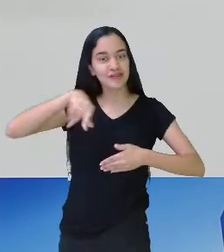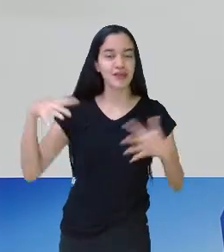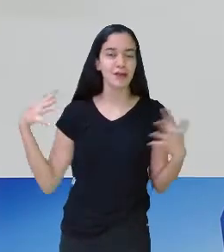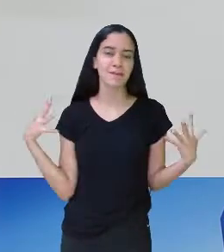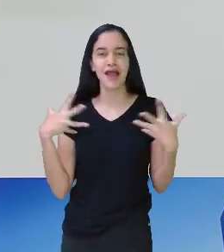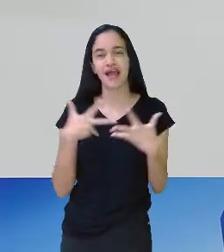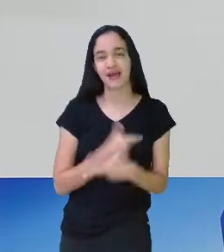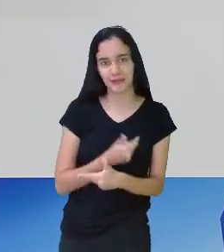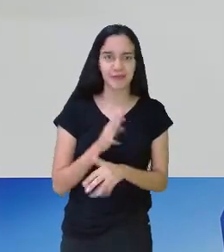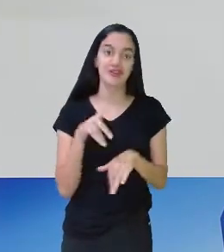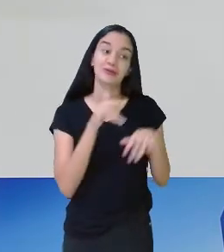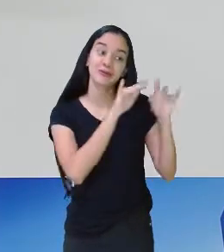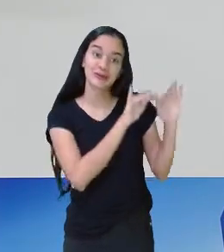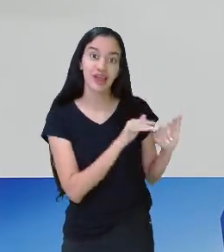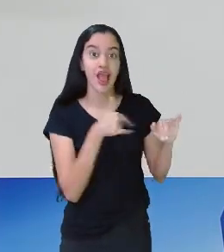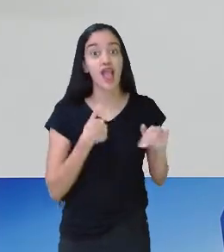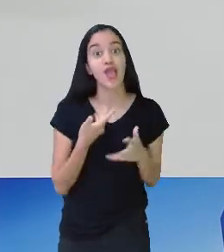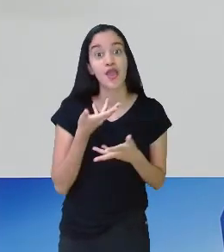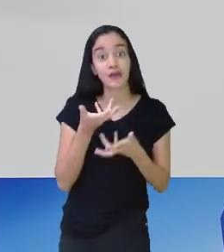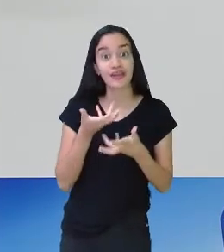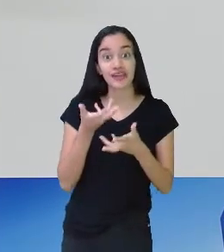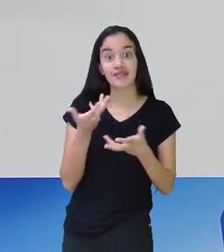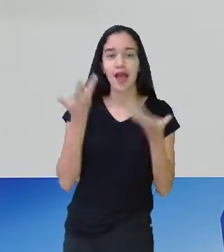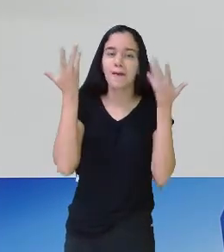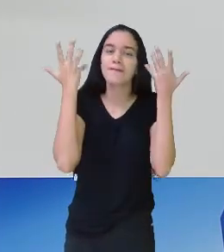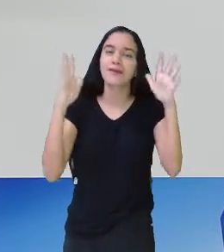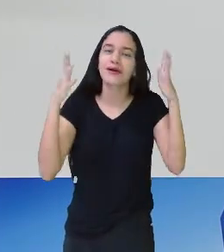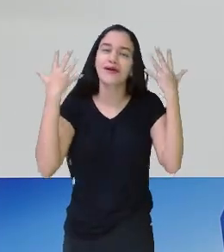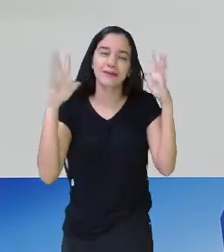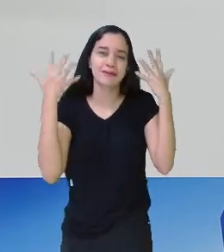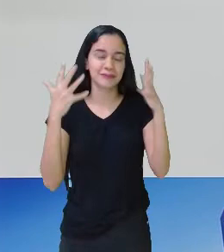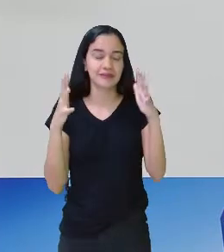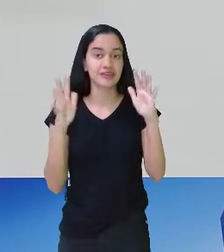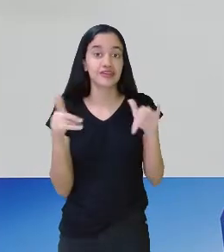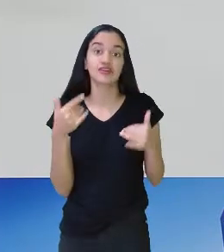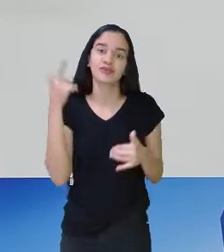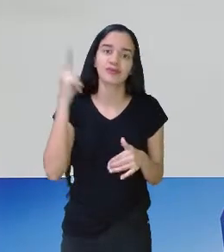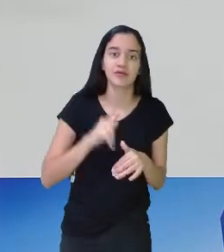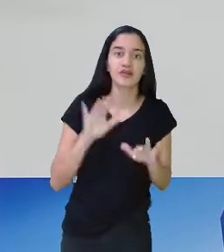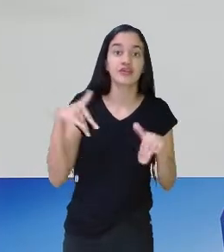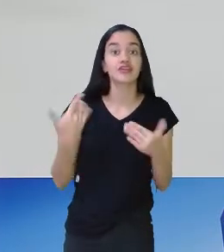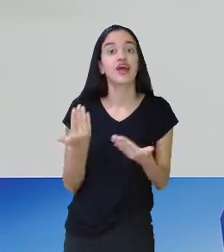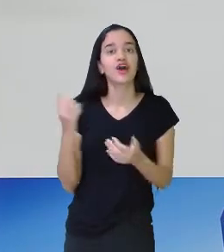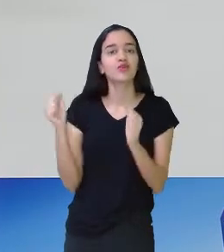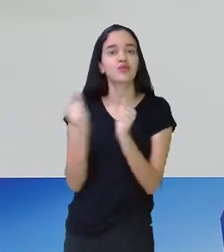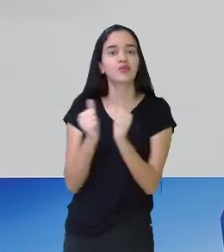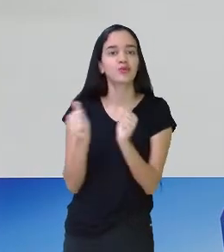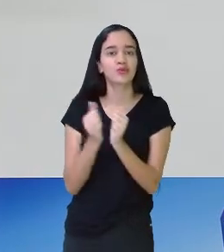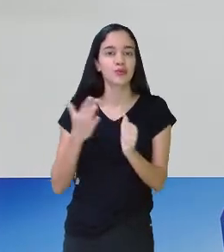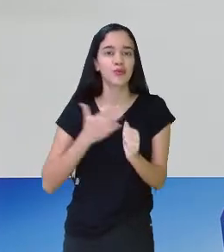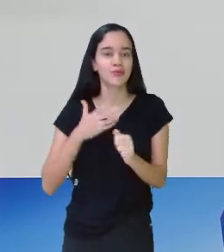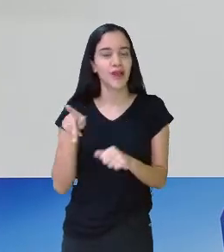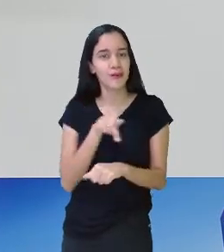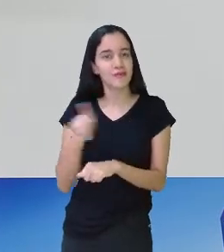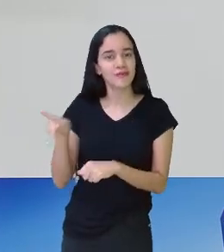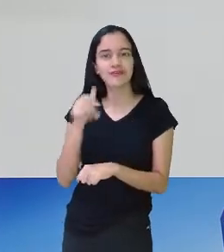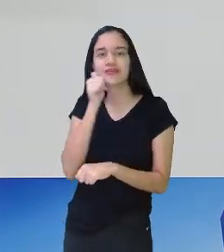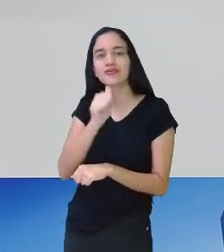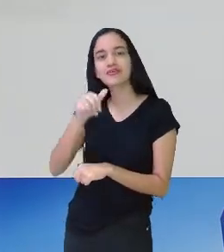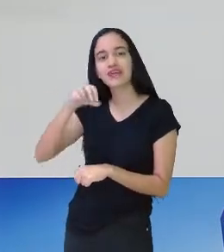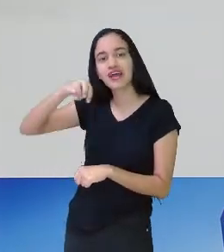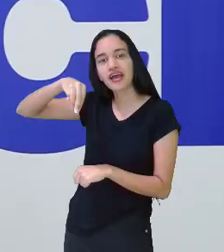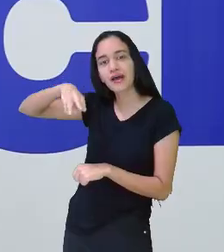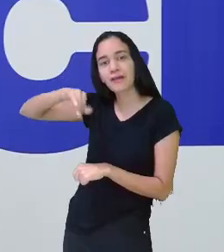no chat. Gostaria de dizer parabéns novamente, tá? E aqui com a gente está a professora Márcia de novo. Bem-vinda,